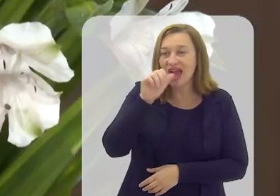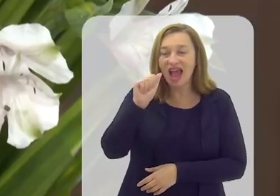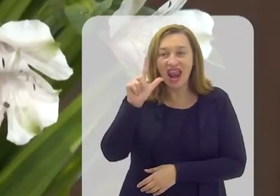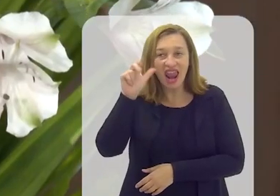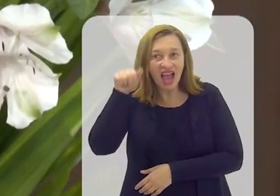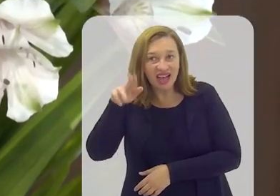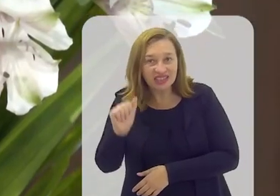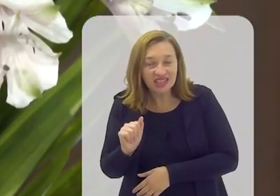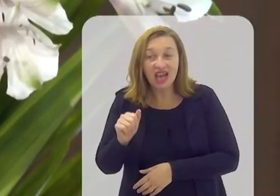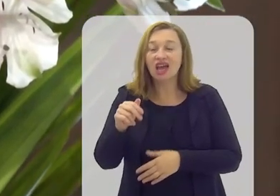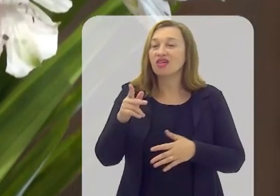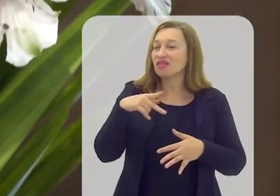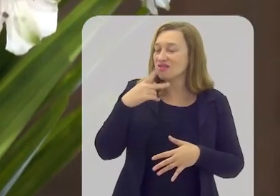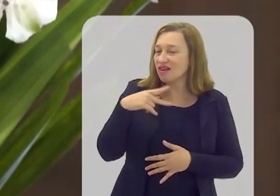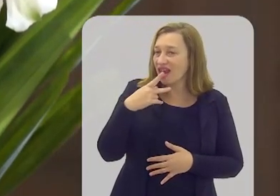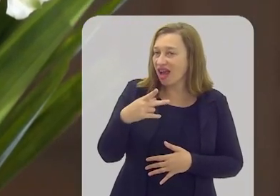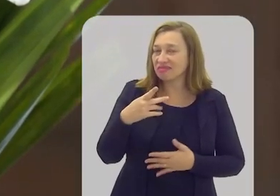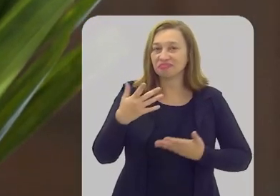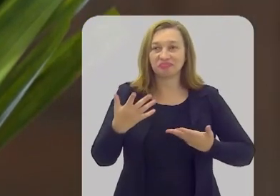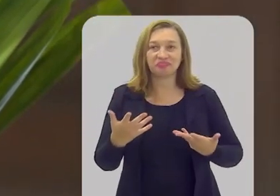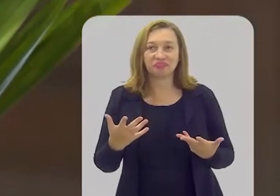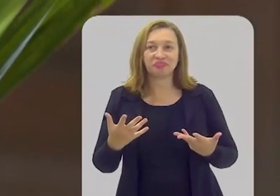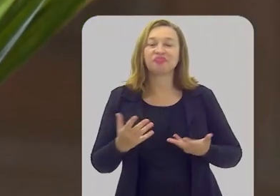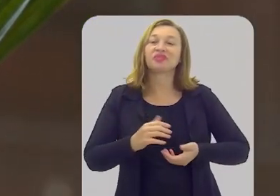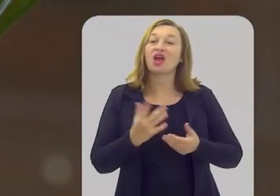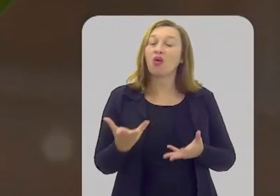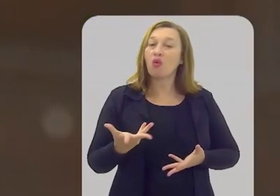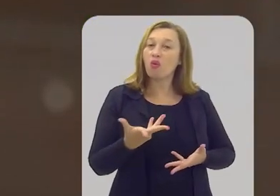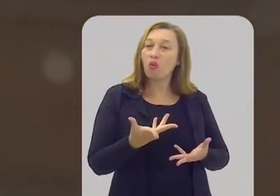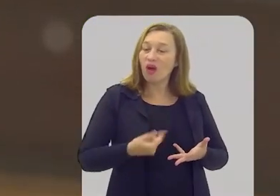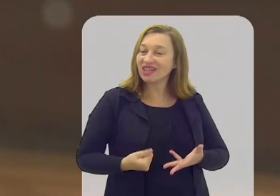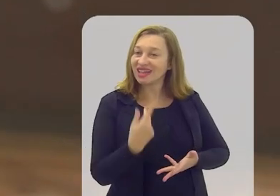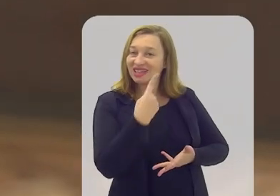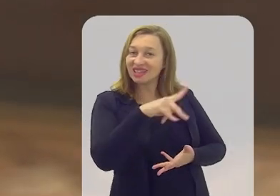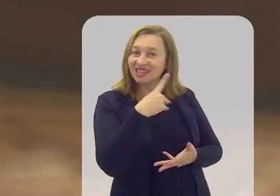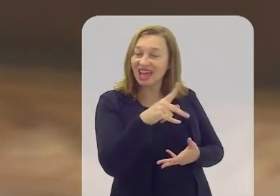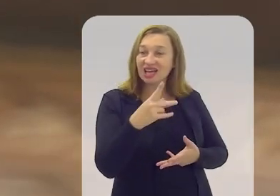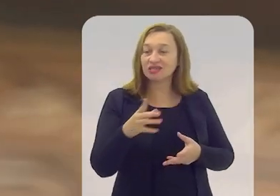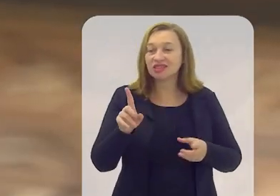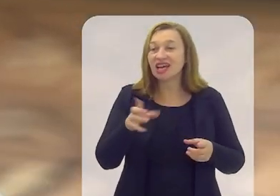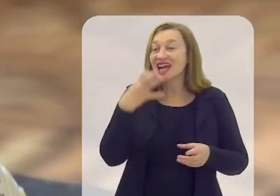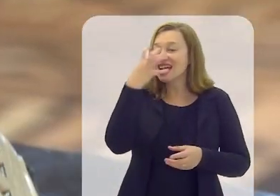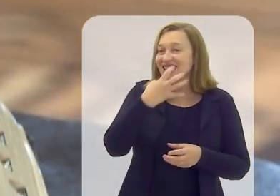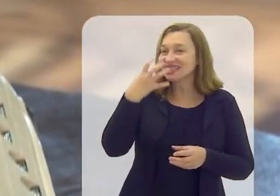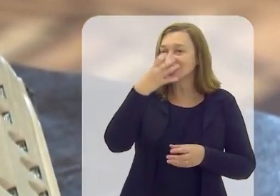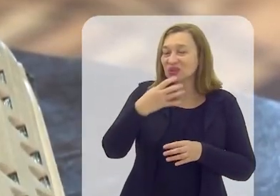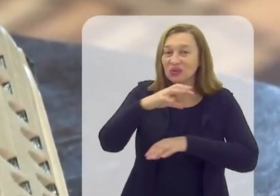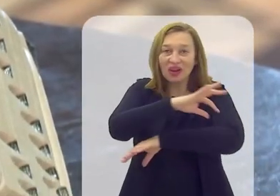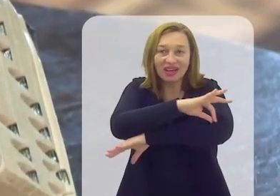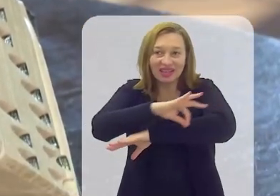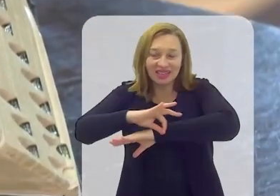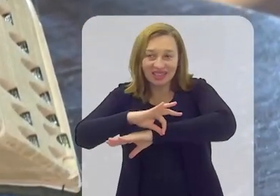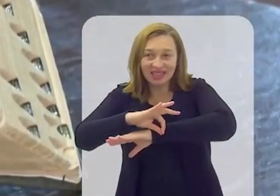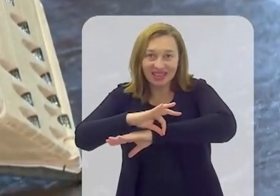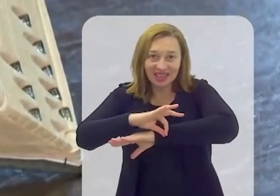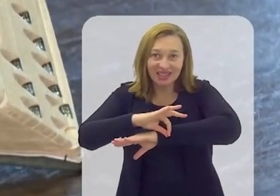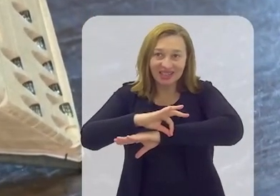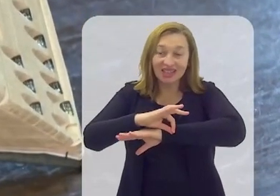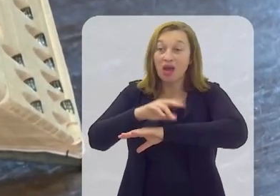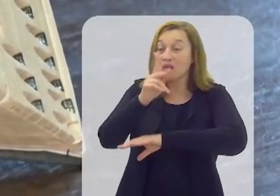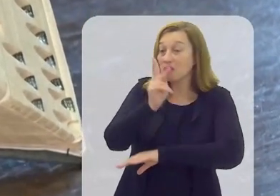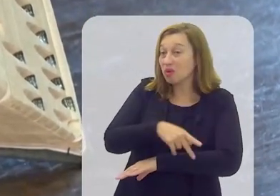também. Deixa eu dizer os atributos de Alana. Alana, ela é cantora, arquiteta, professora,